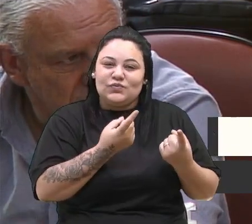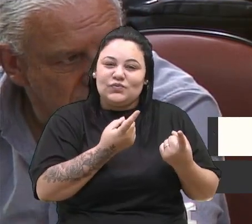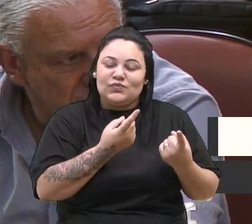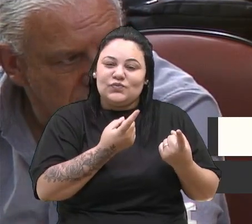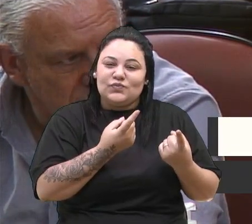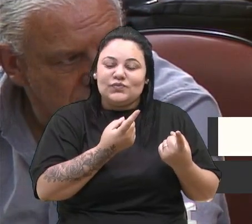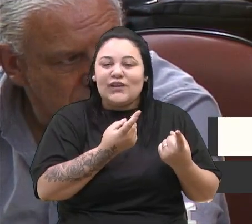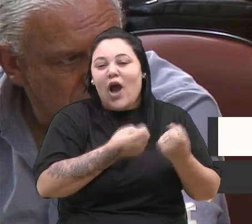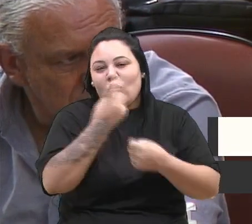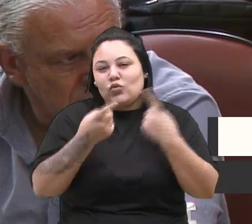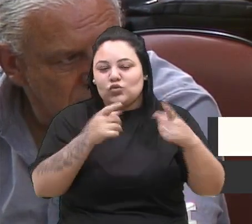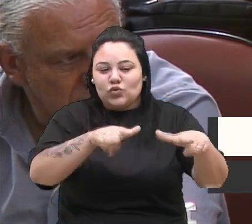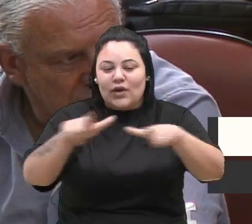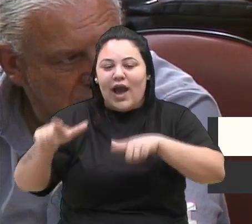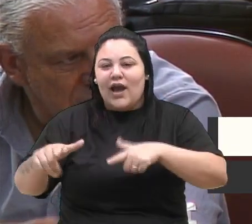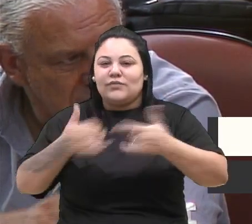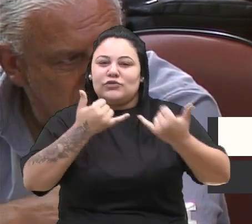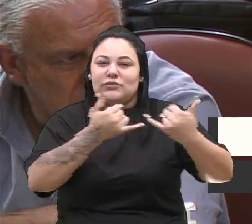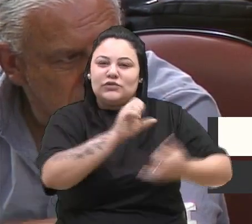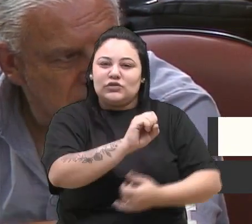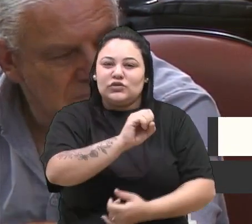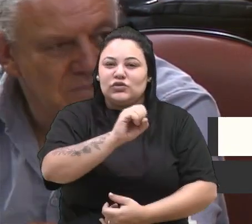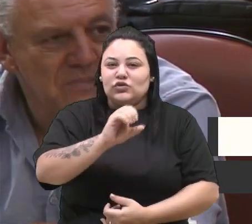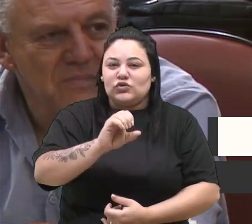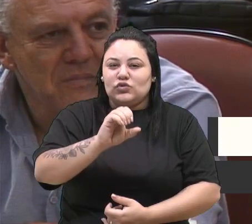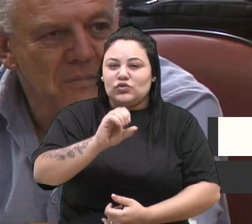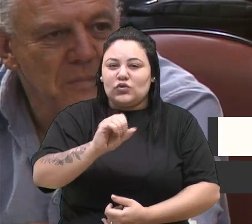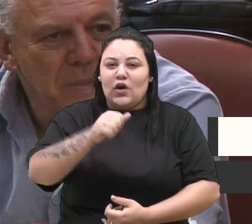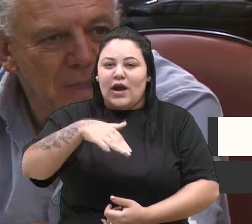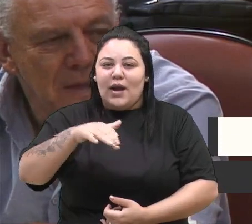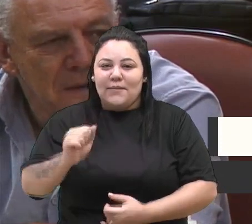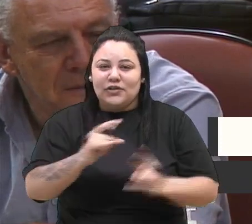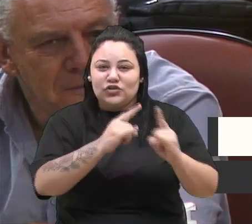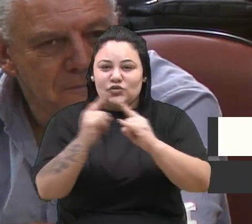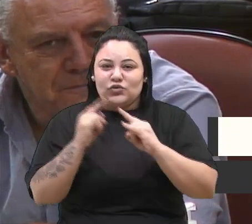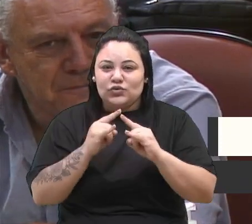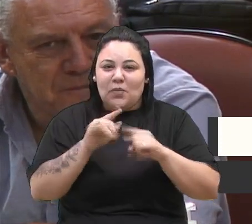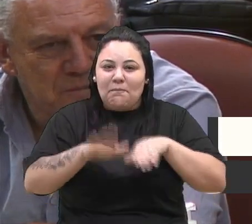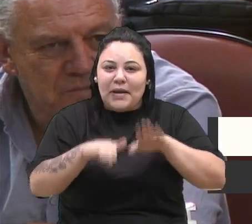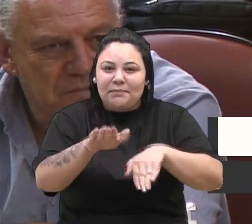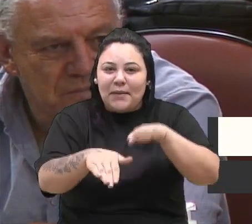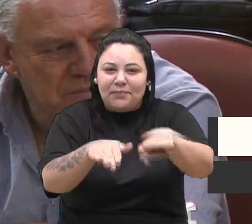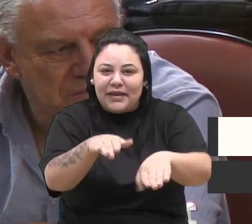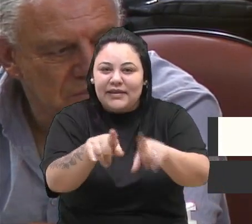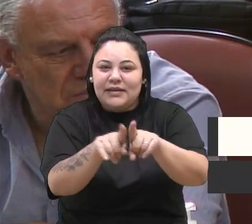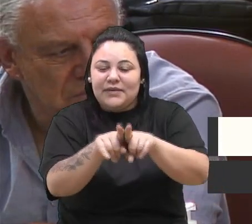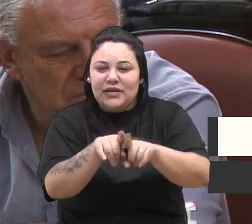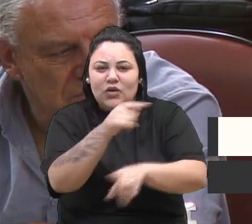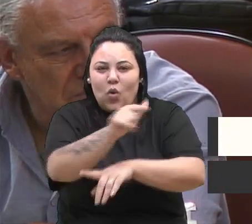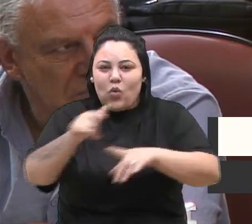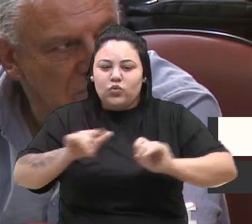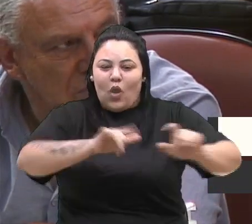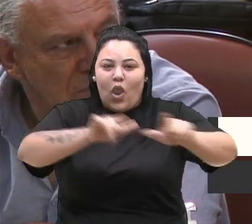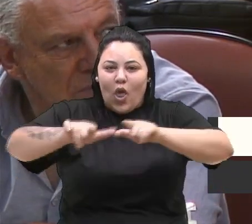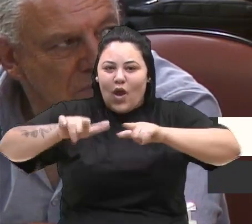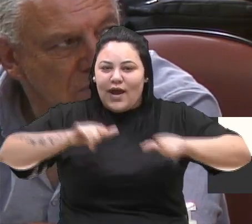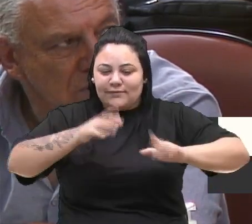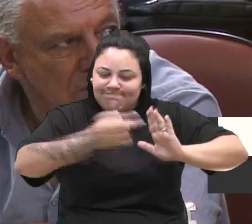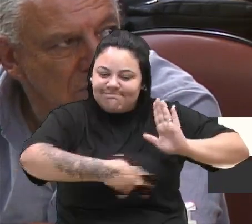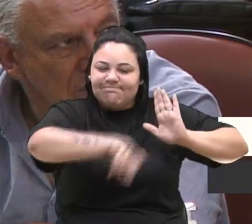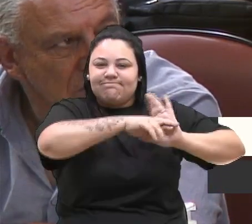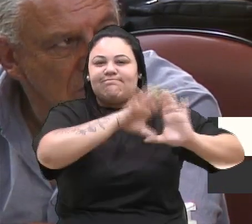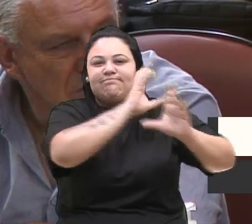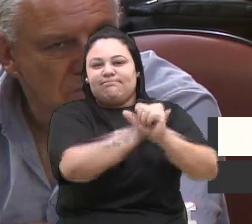nossa cidade, como a SOAMA, Help Vira-Latas e Instituto Patinhas, entre outras instituições que resgatam os